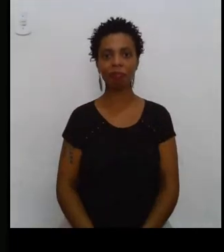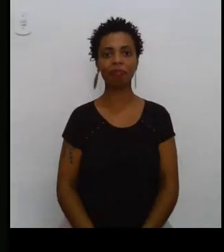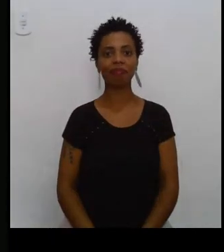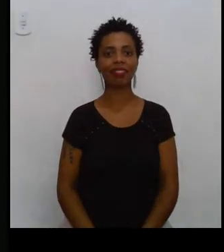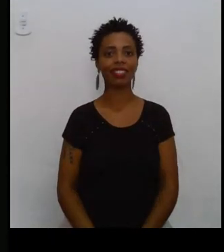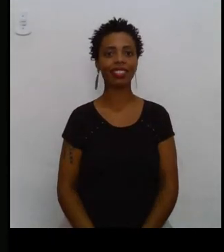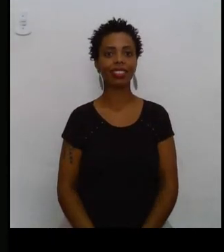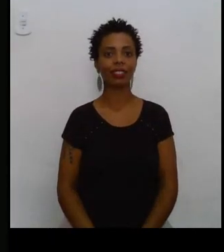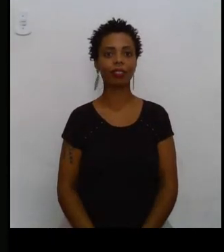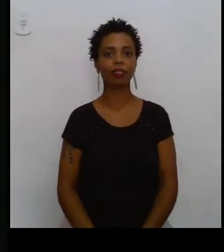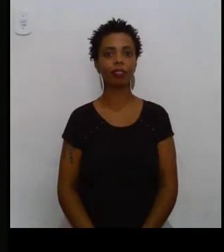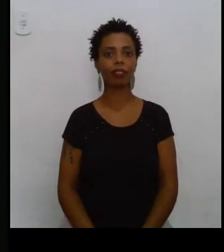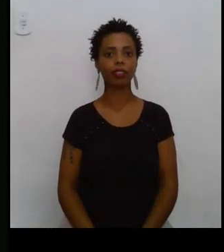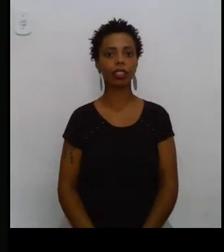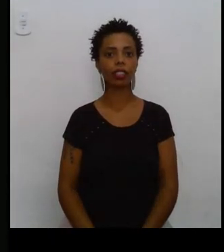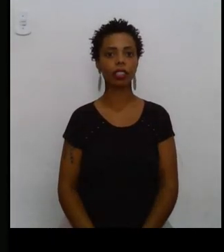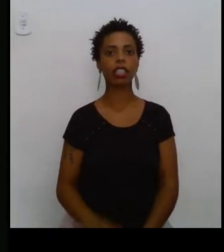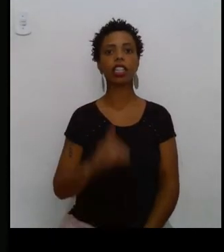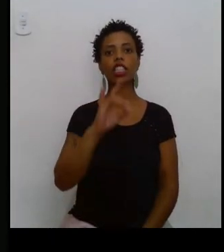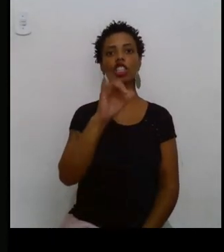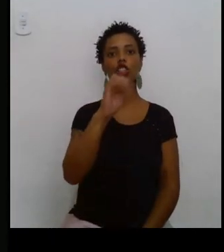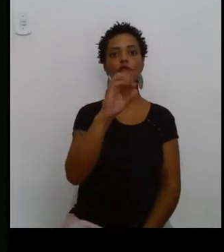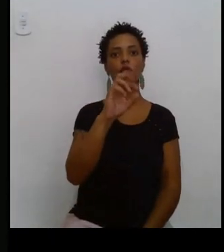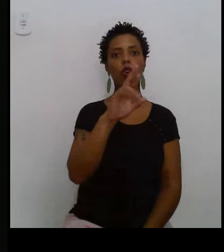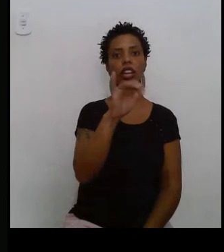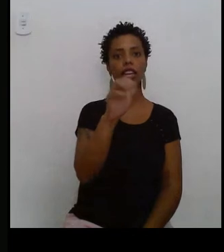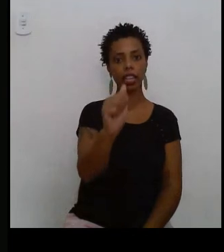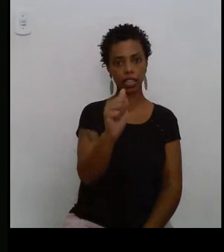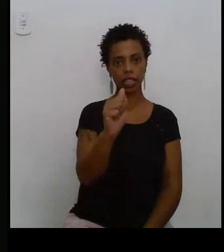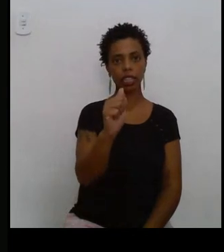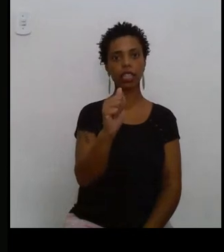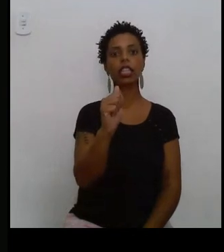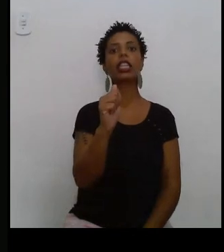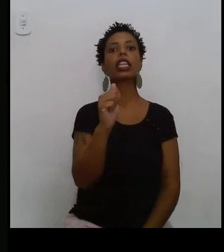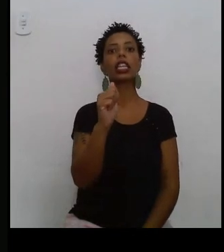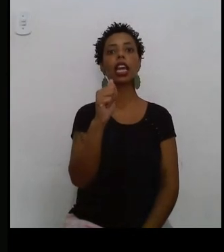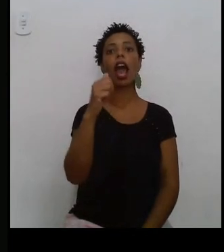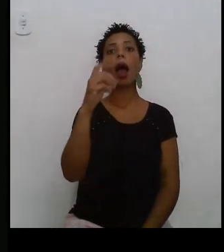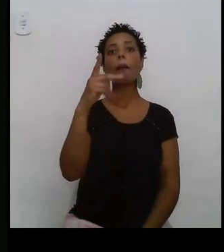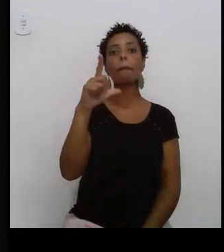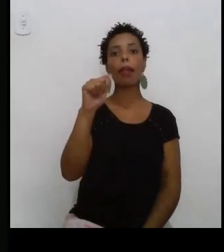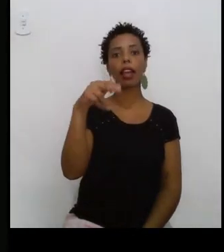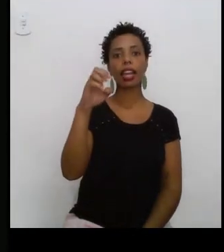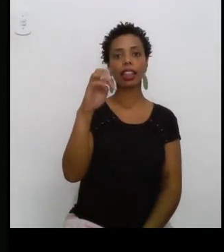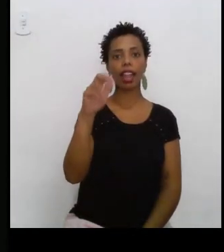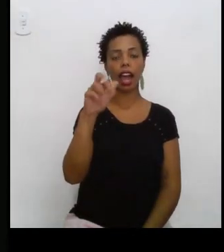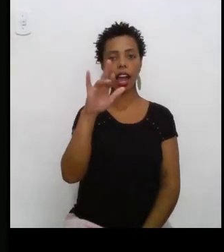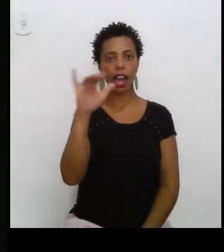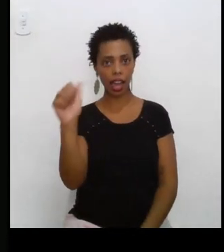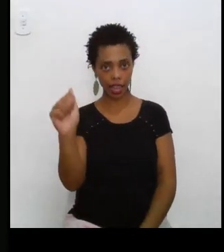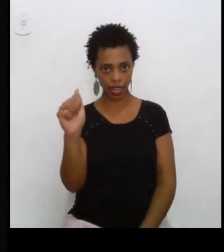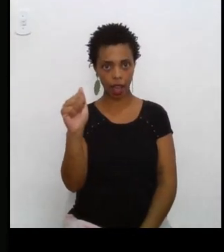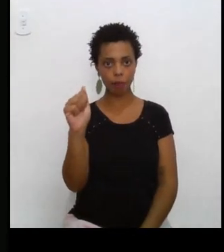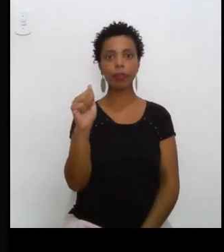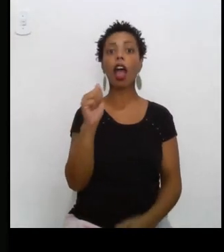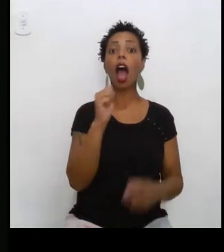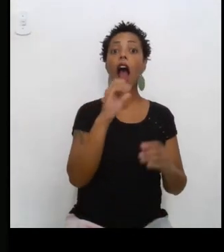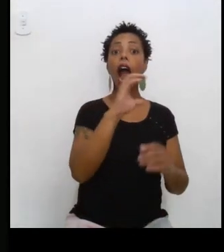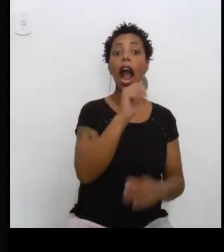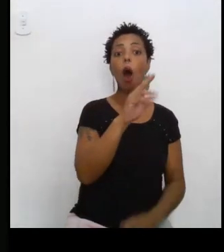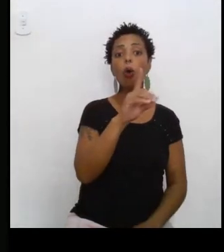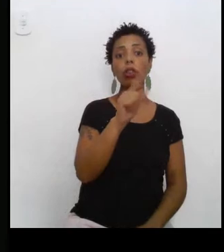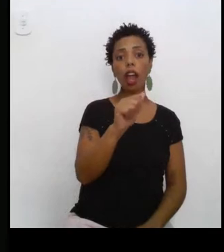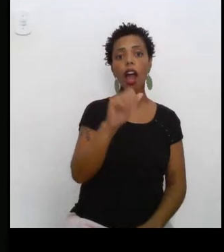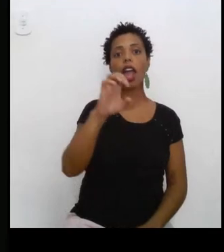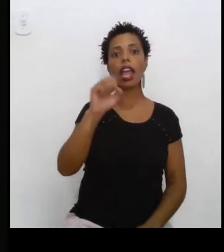o natal é disforia planetária a calda espiralada e é tudo tão estranho o